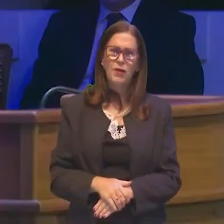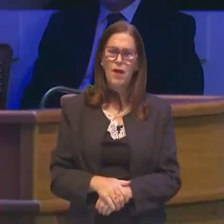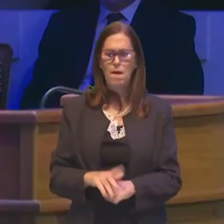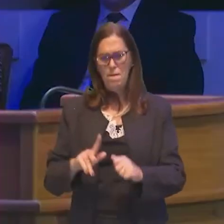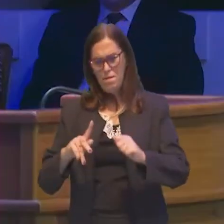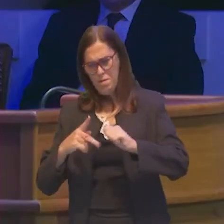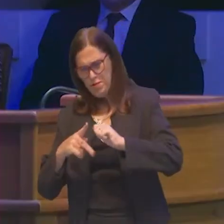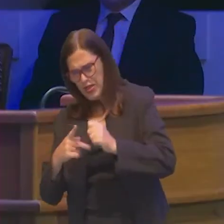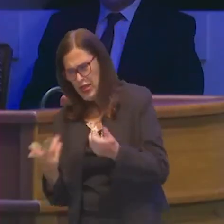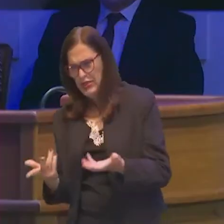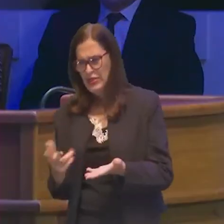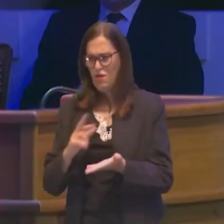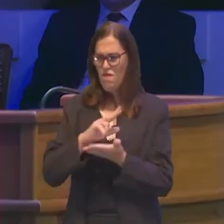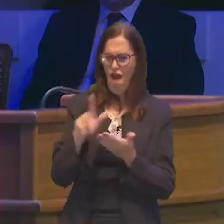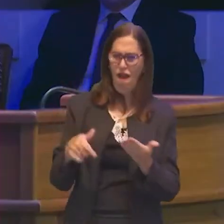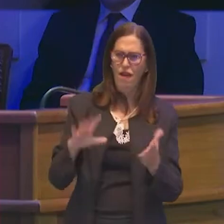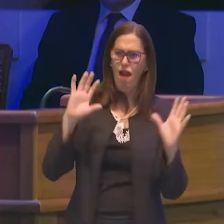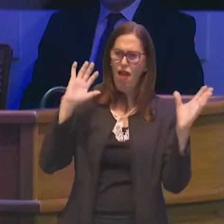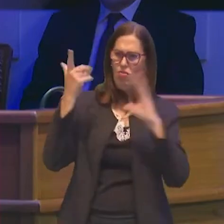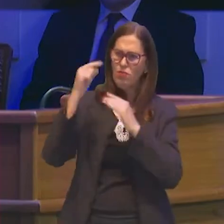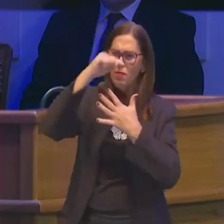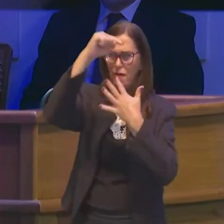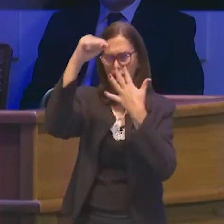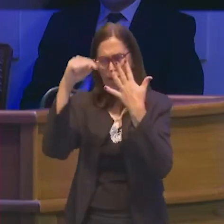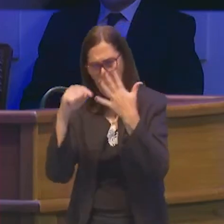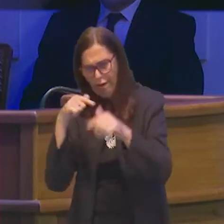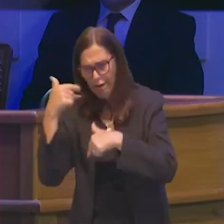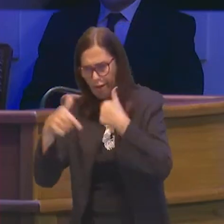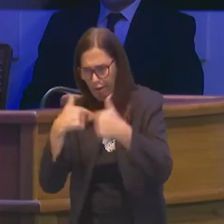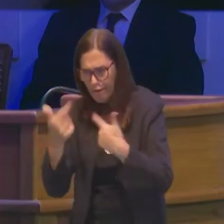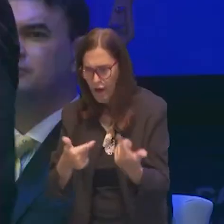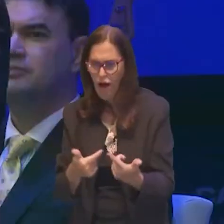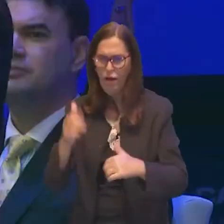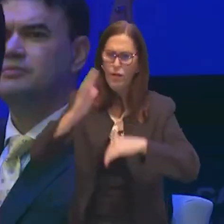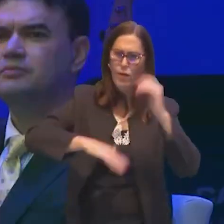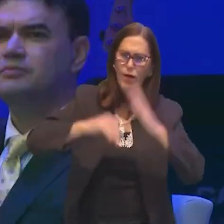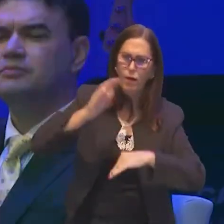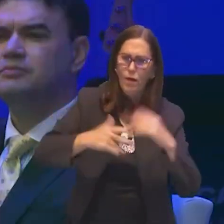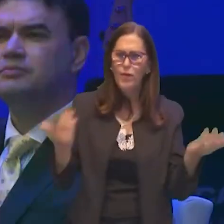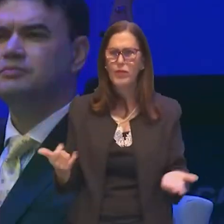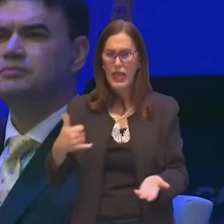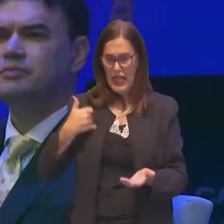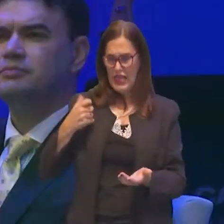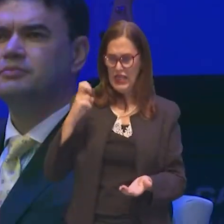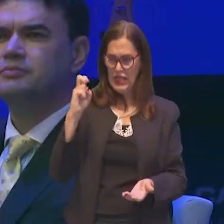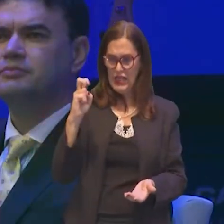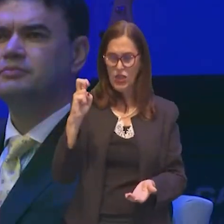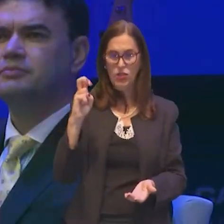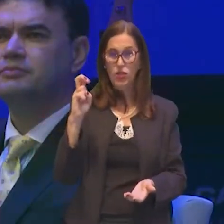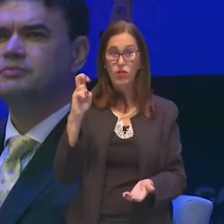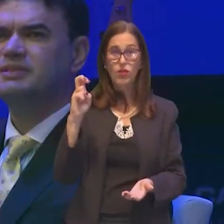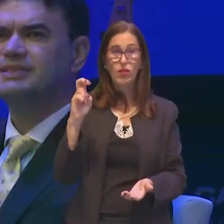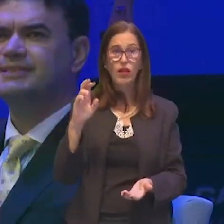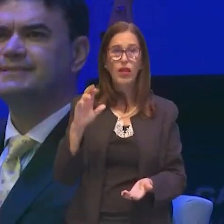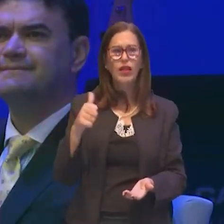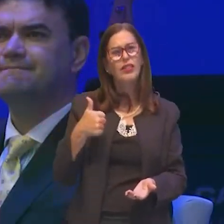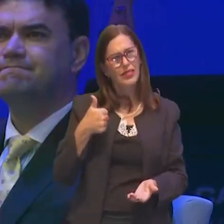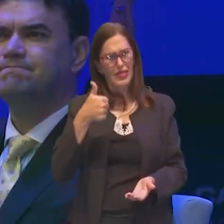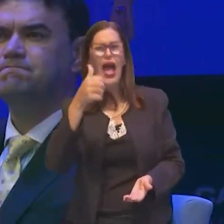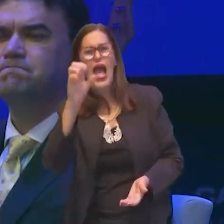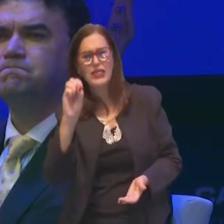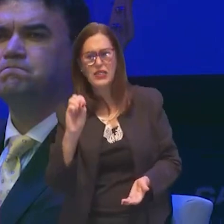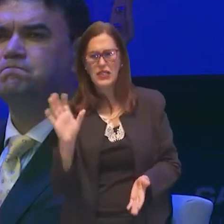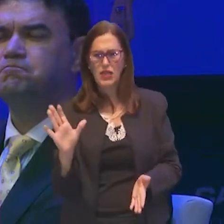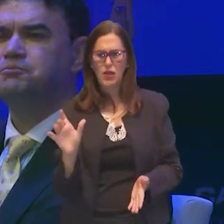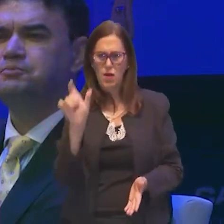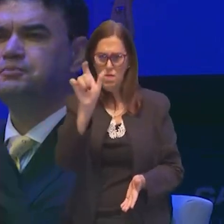muita gente, deve resolver muitas questões trabalhistas, profissionais. Eu acho que uma pessoa com 5 anos de idade, não, 5 anos não, com 10 anos, não, deve